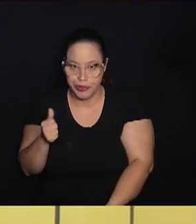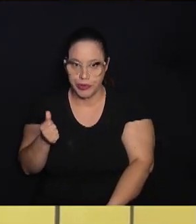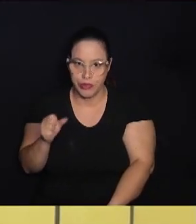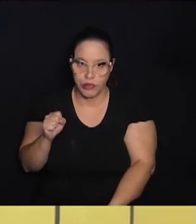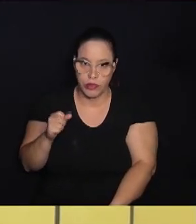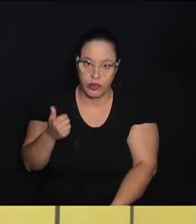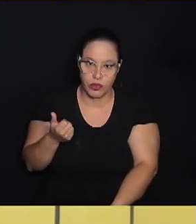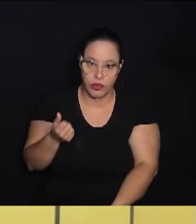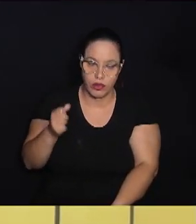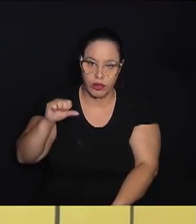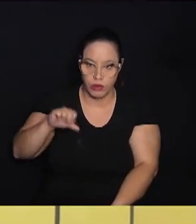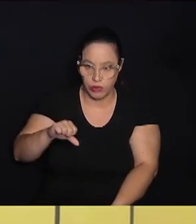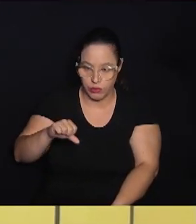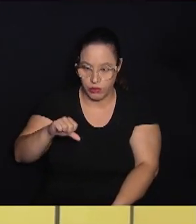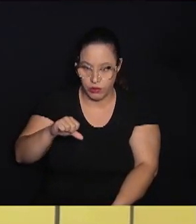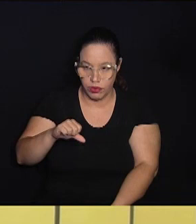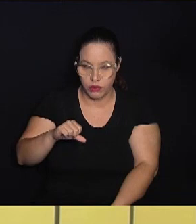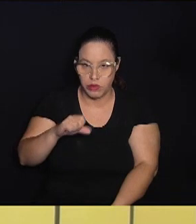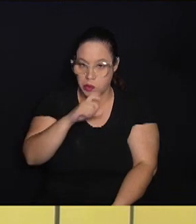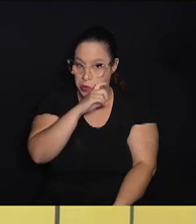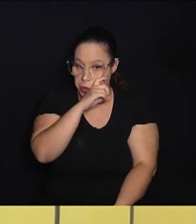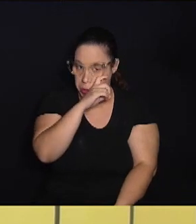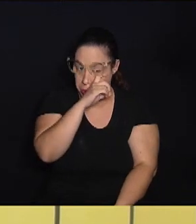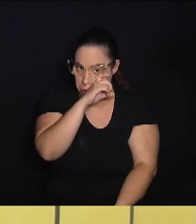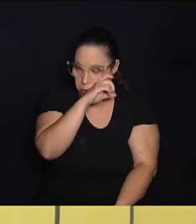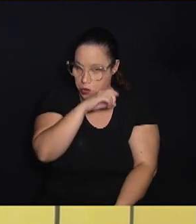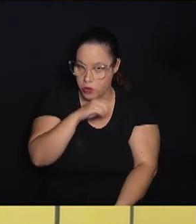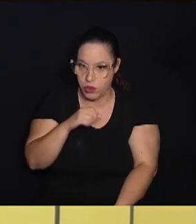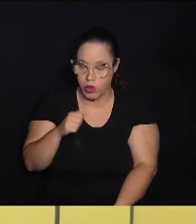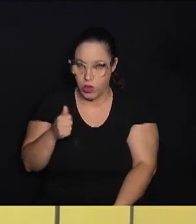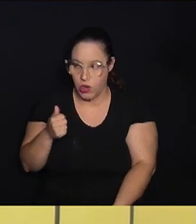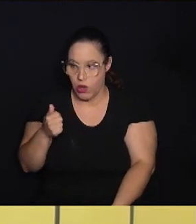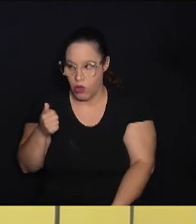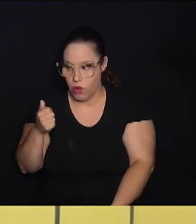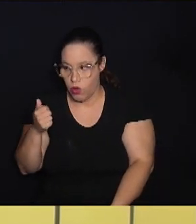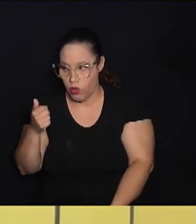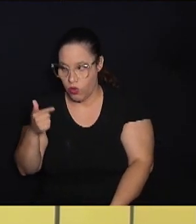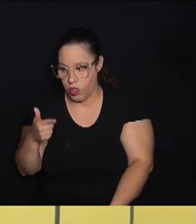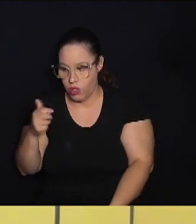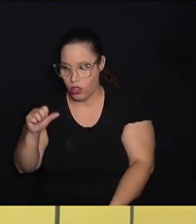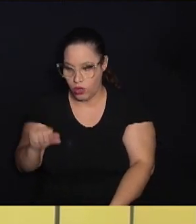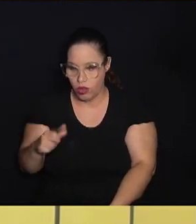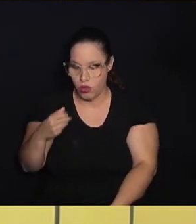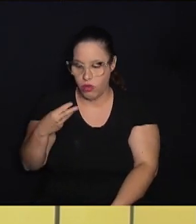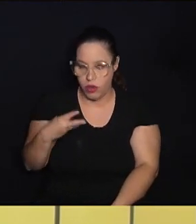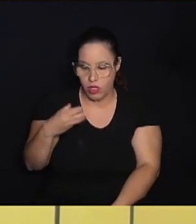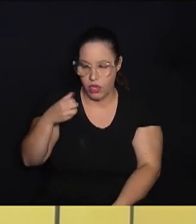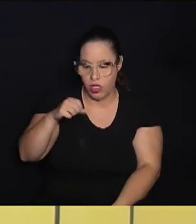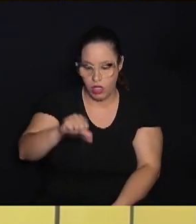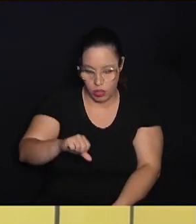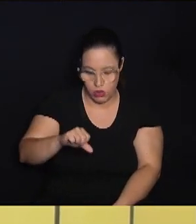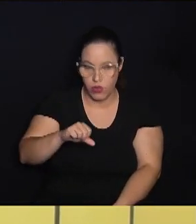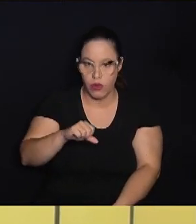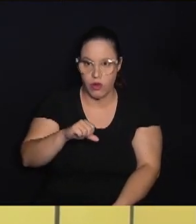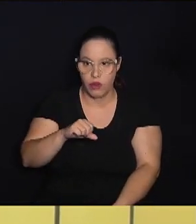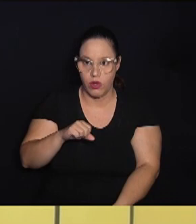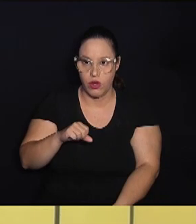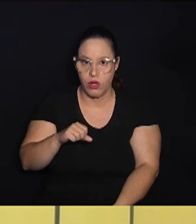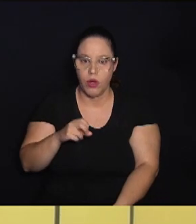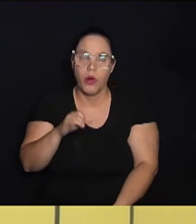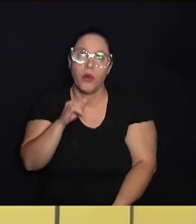HQ aí 1900 29 39 surge o gibi aí agora por exemplo em